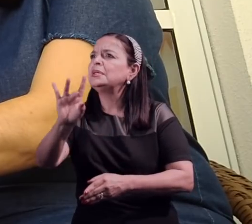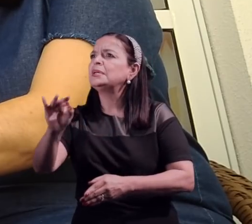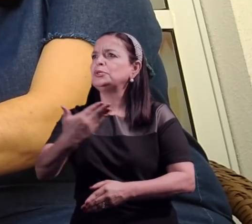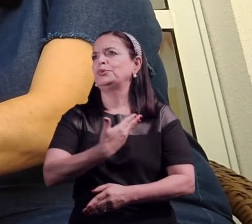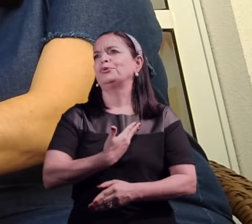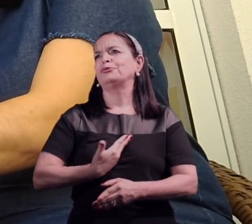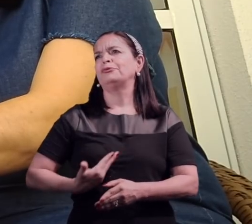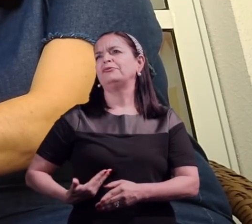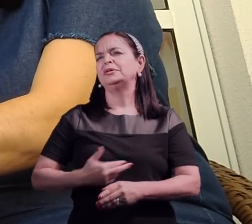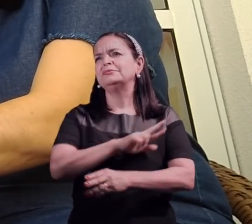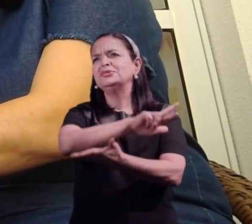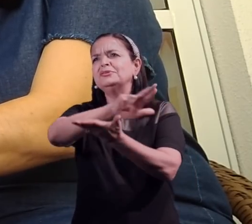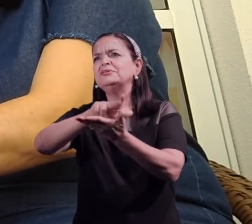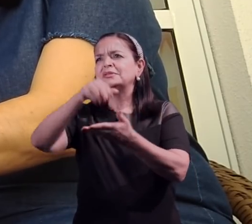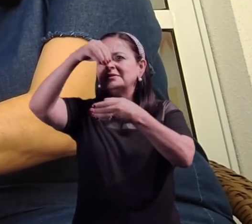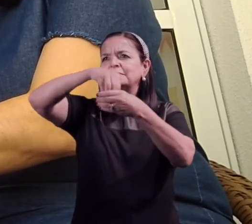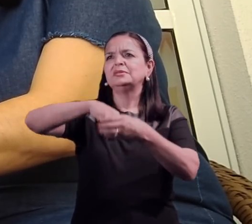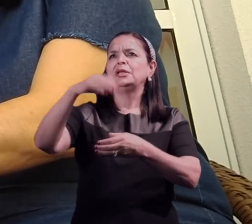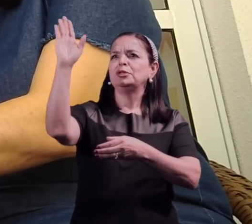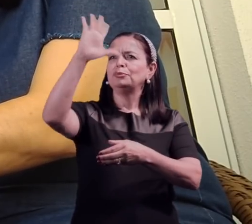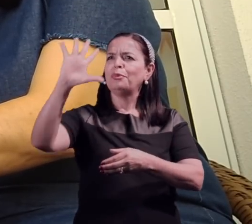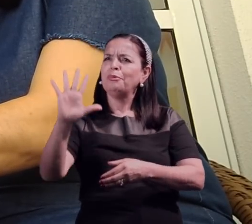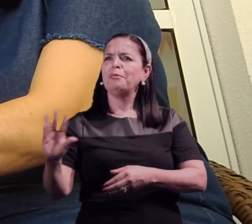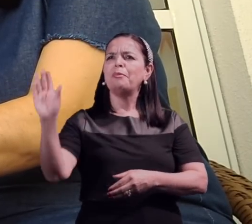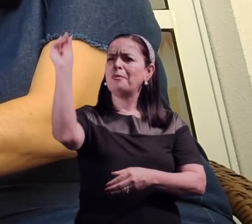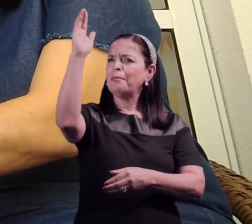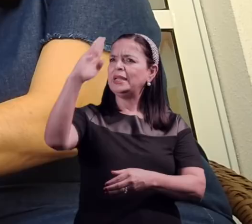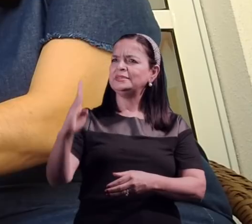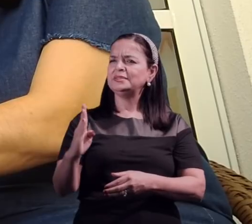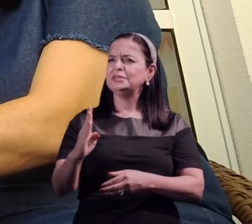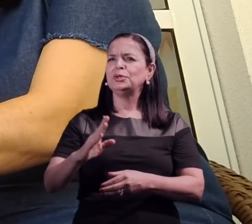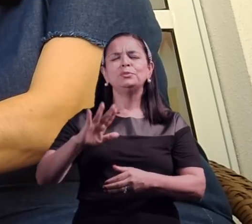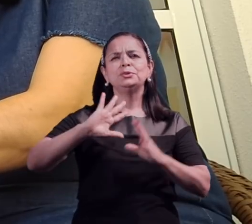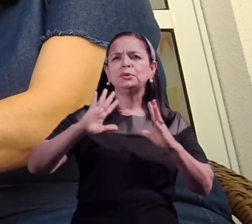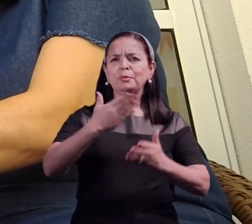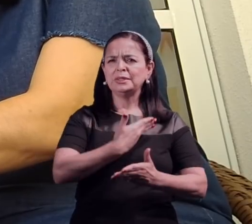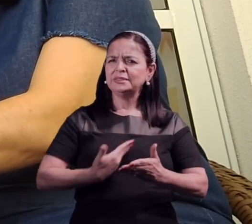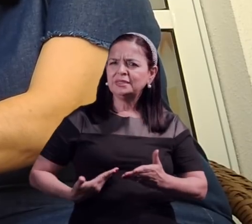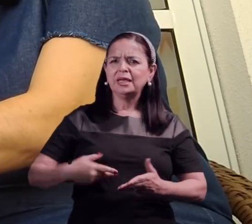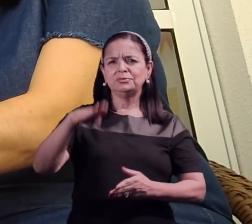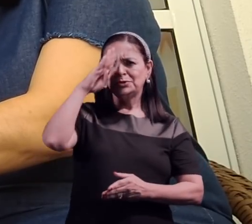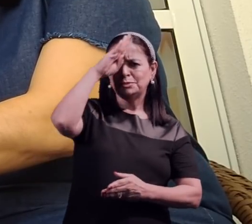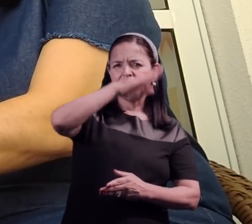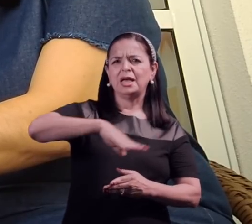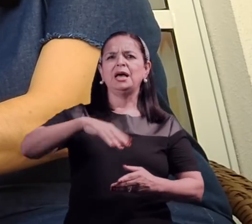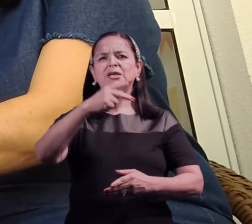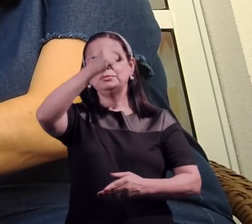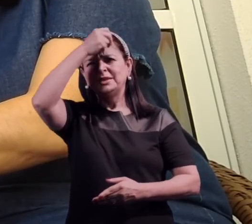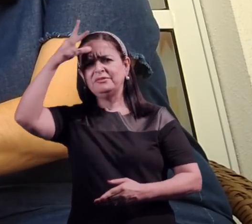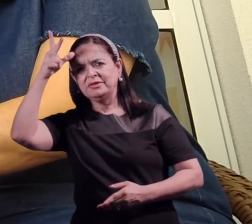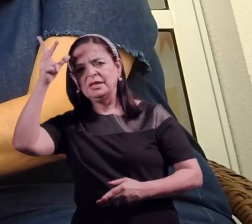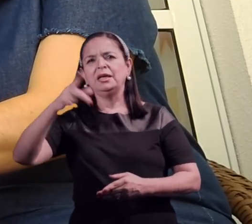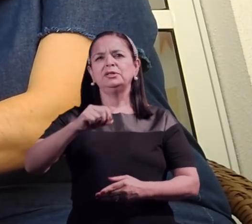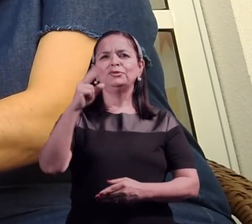governante deste país, Senhor. Oramos desde o presidente, dos governadores, prefeitos, vereadores, Pai, que o Senhor